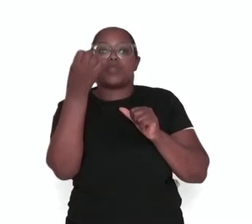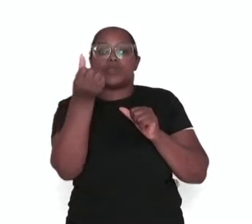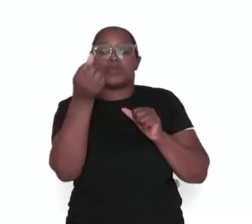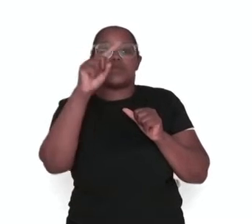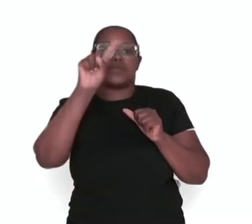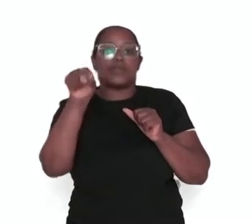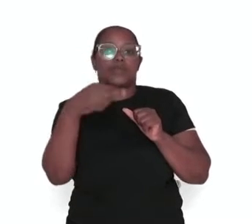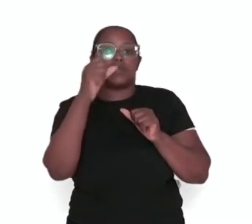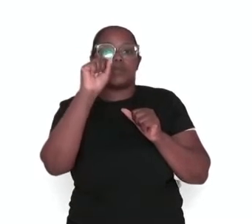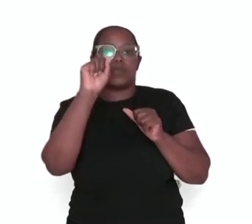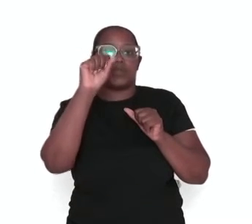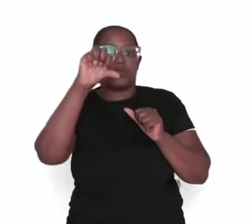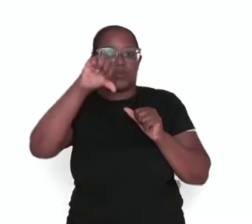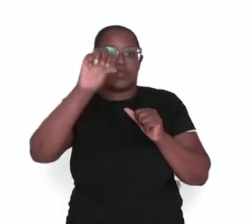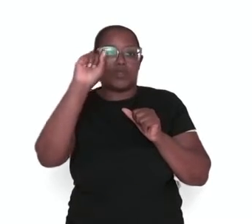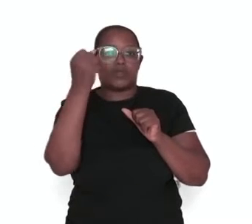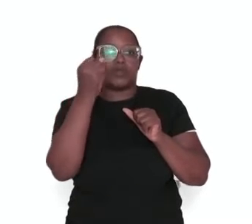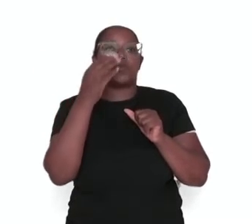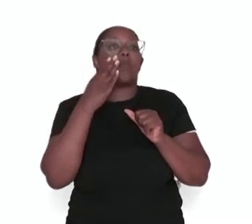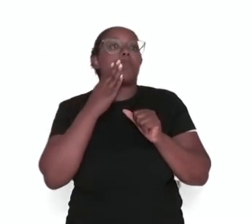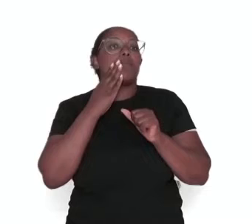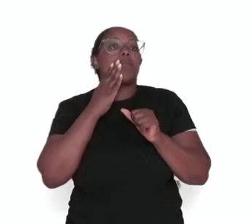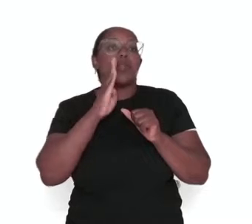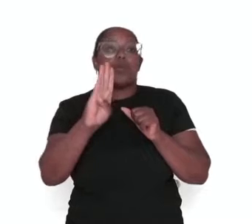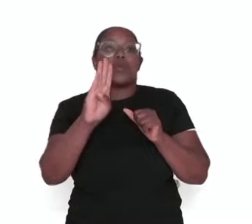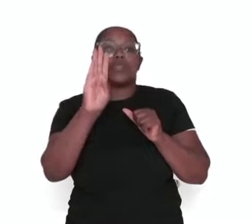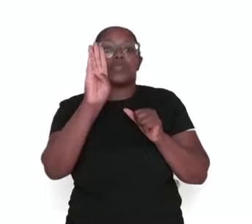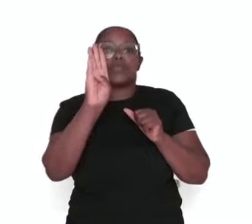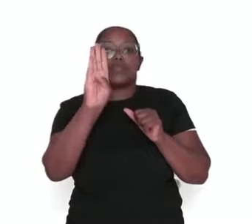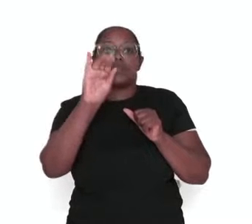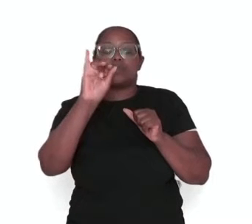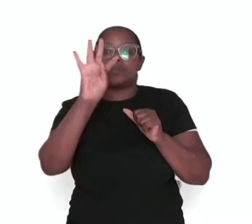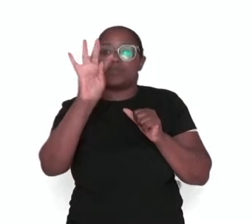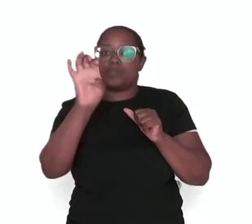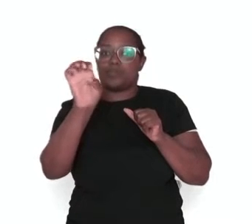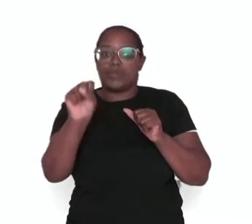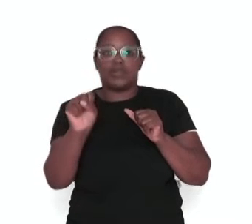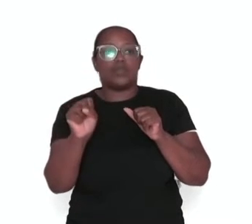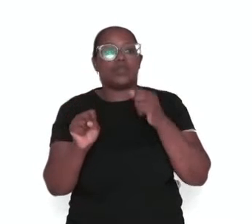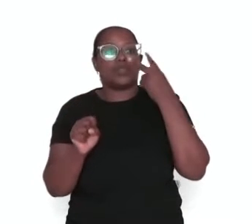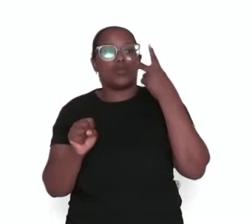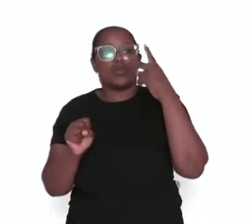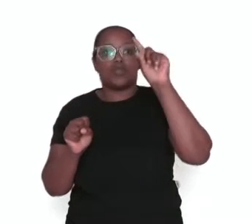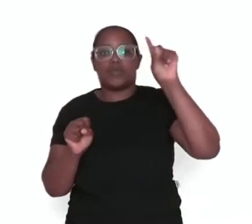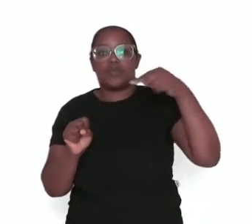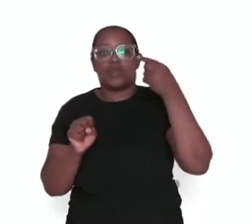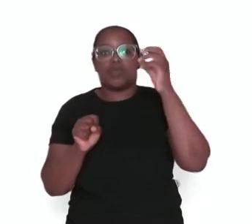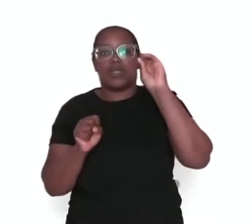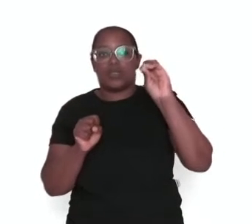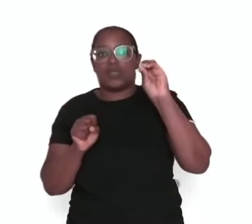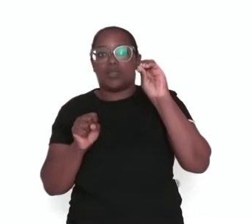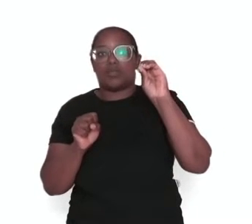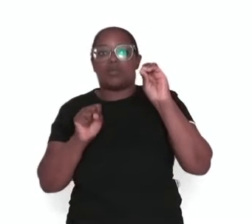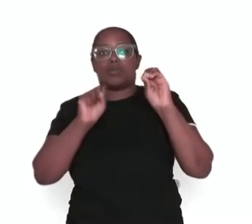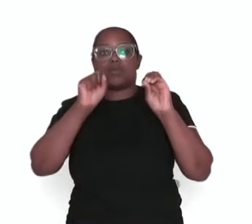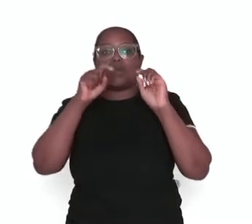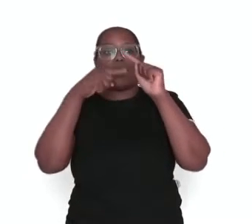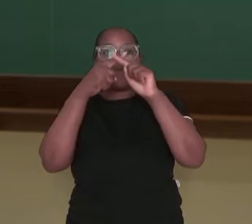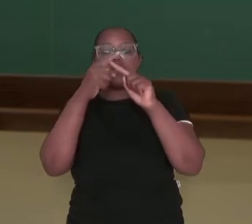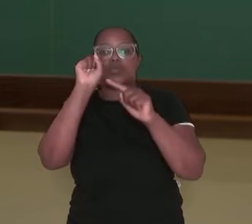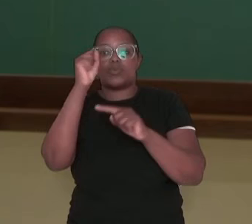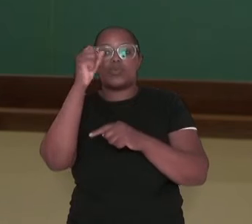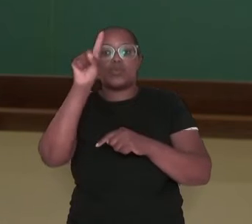36,98 bilhões de bits. 2 gigabytes, então 2 vezes 8,6